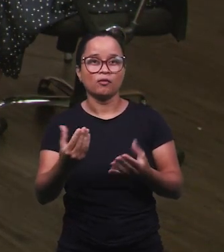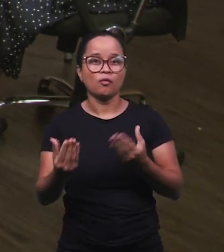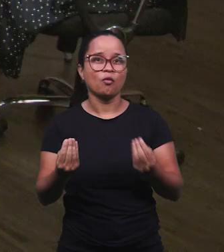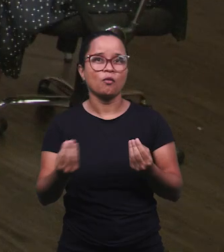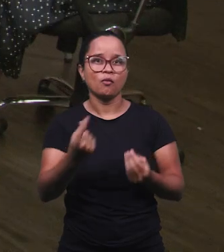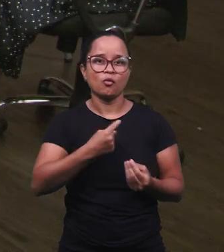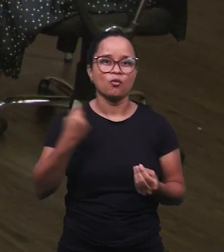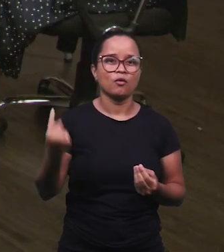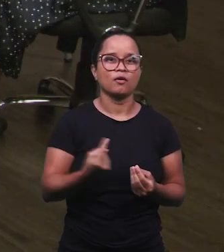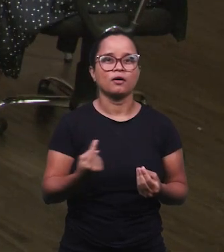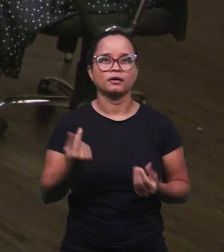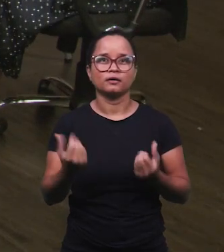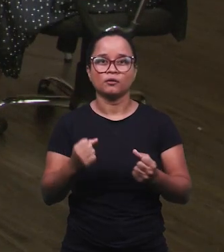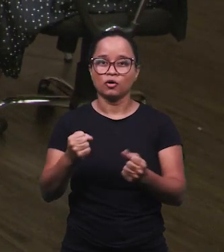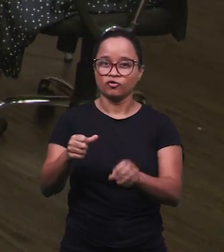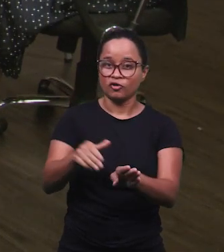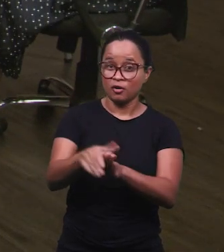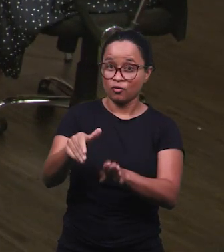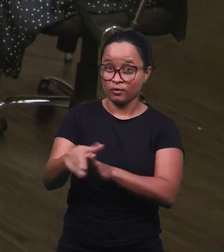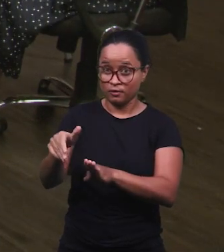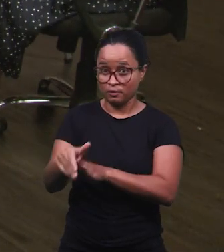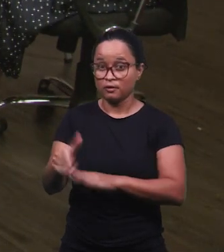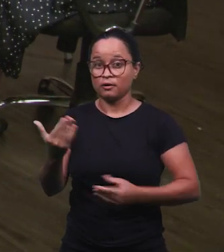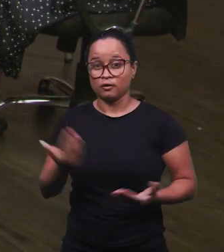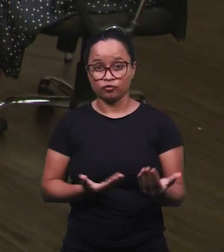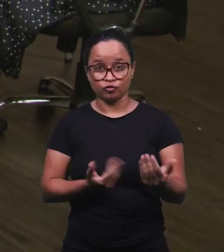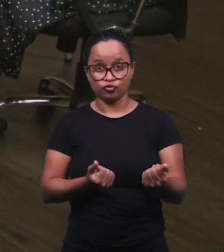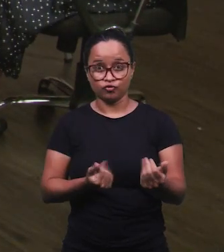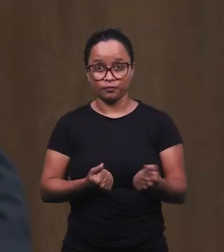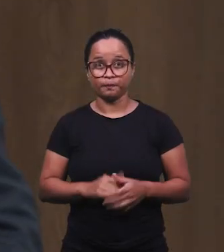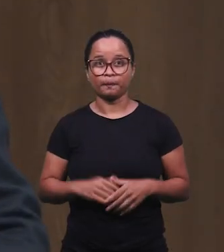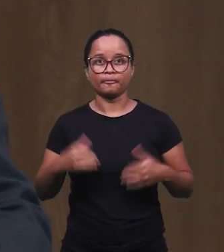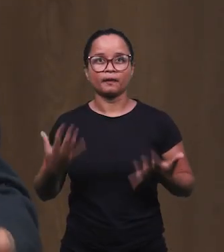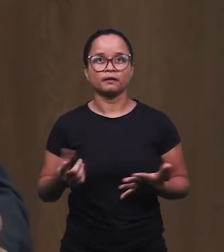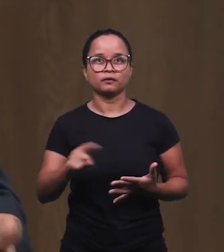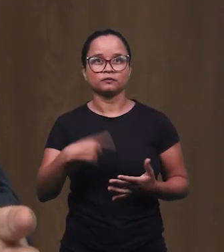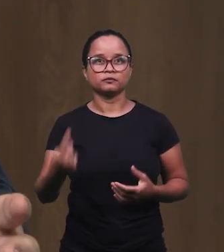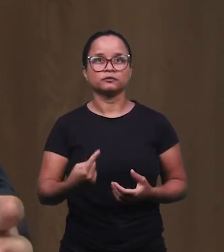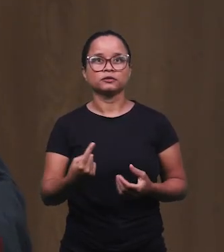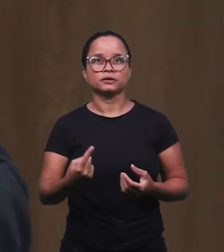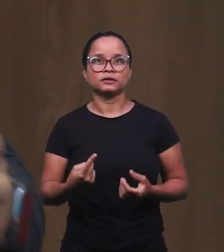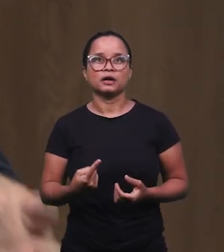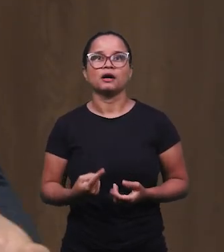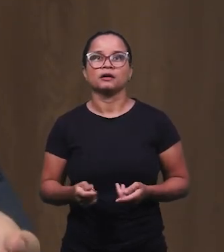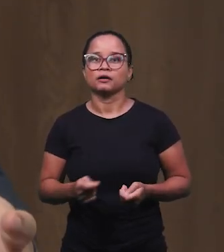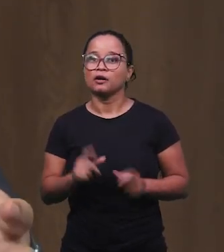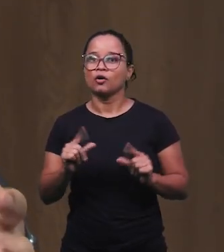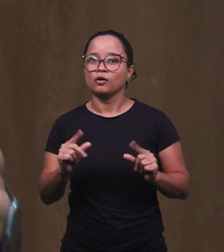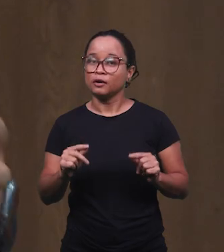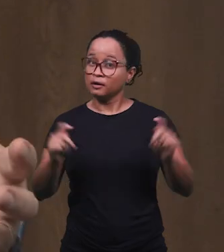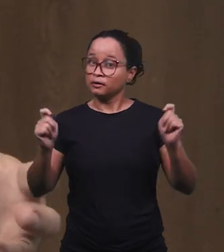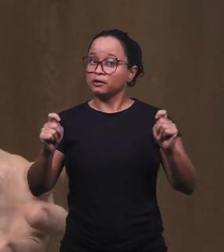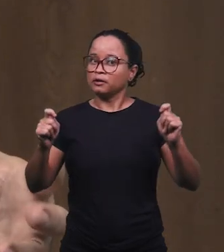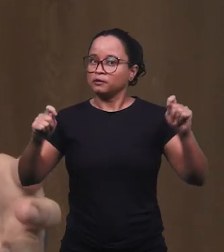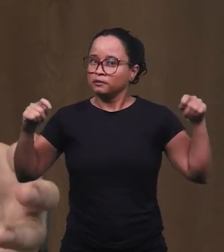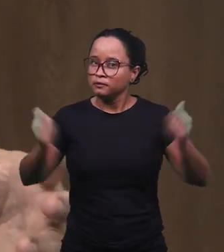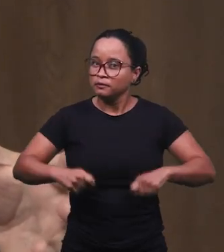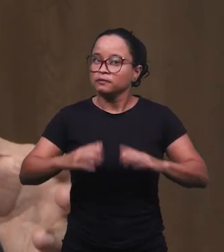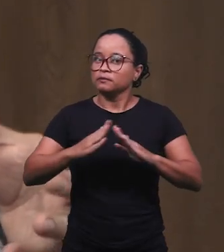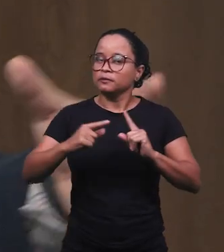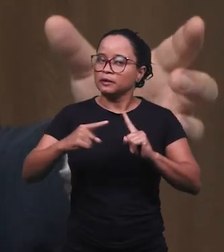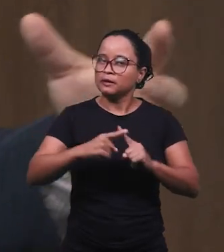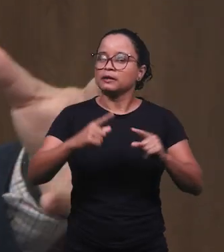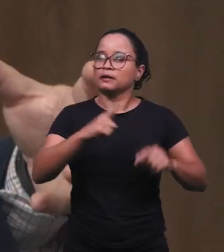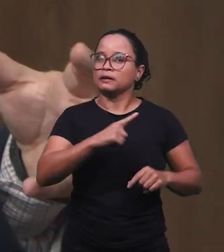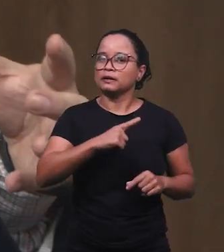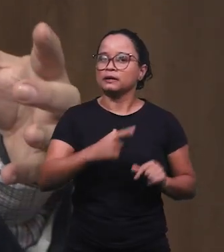gente pode orientar os jovens nesse sentido? Quando a gente fala do potencial que as igrejas têm,